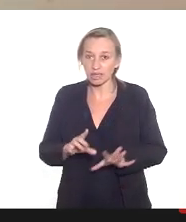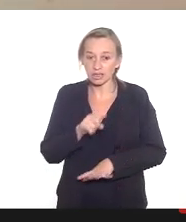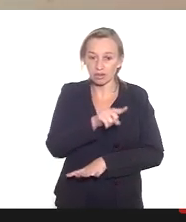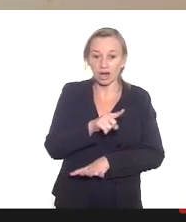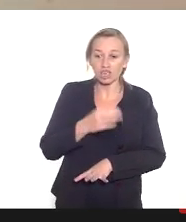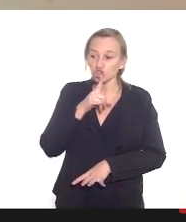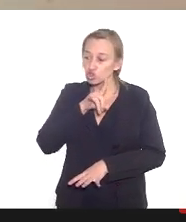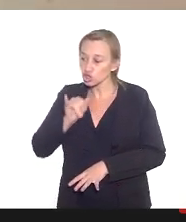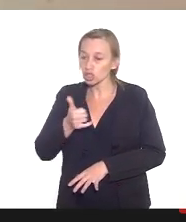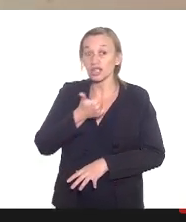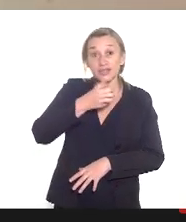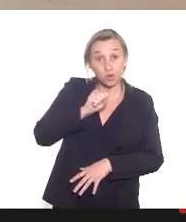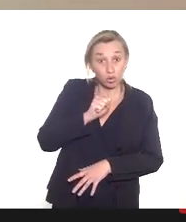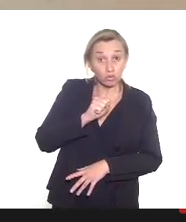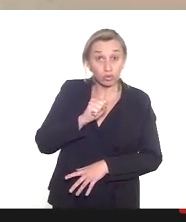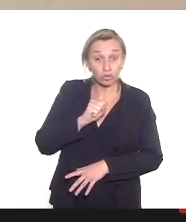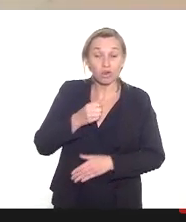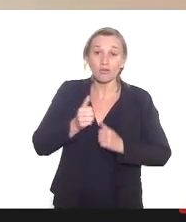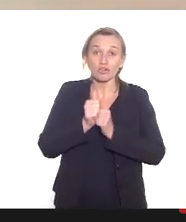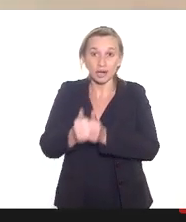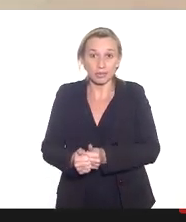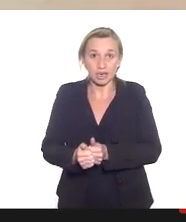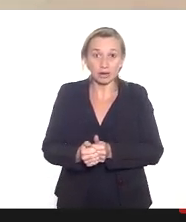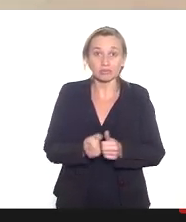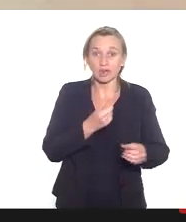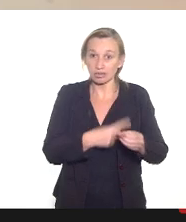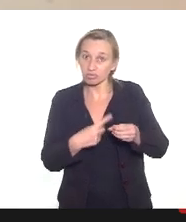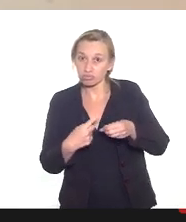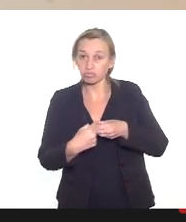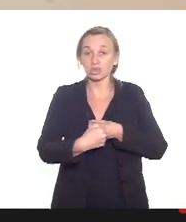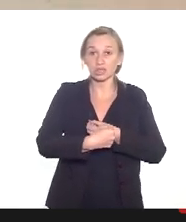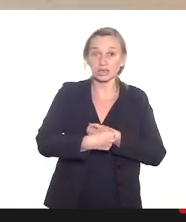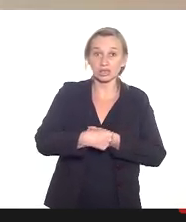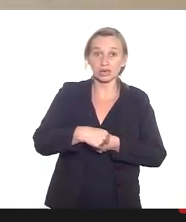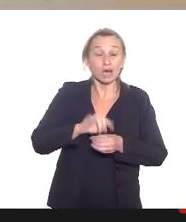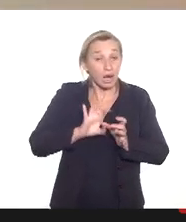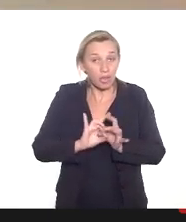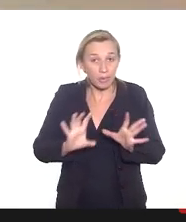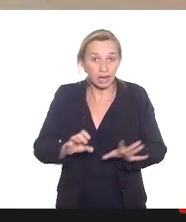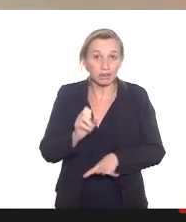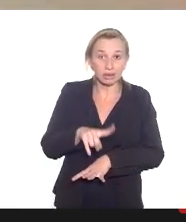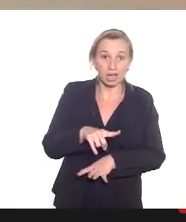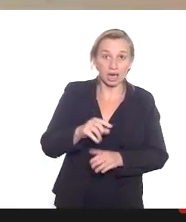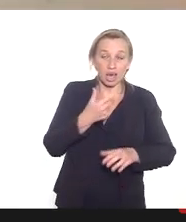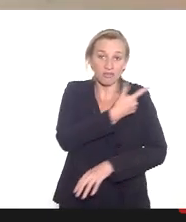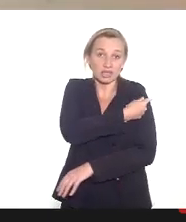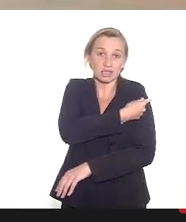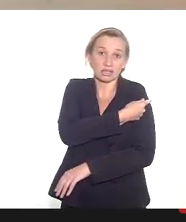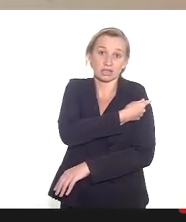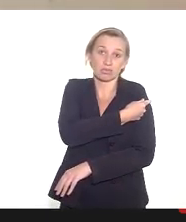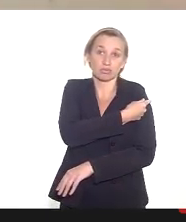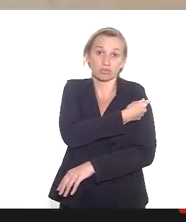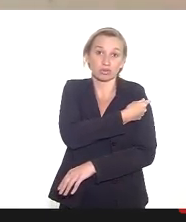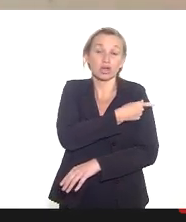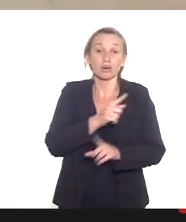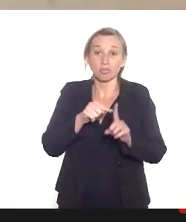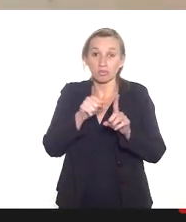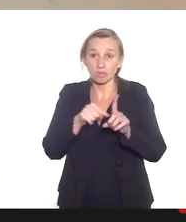dia 18 foi encaminhada para os municípios na liberando né a vacinação para